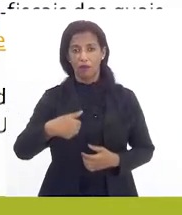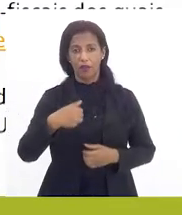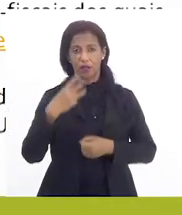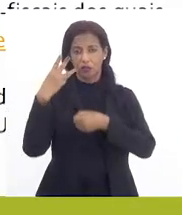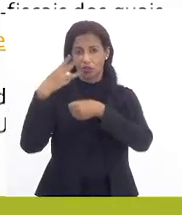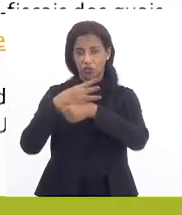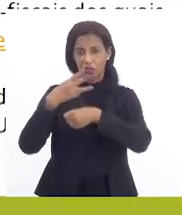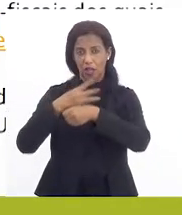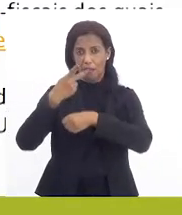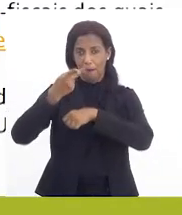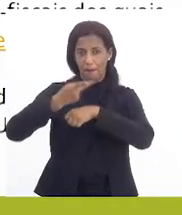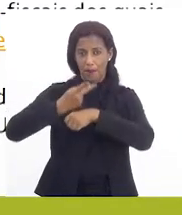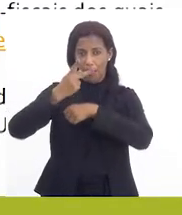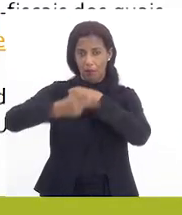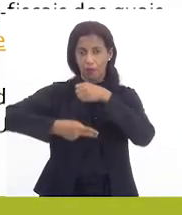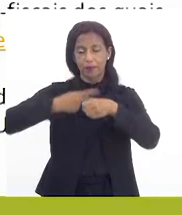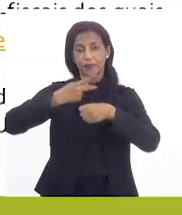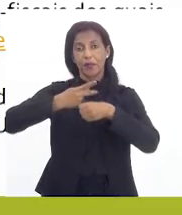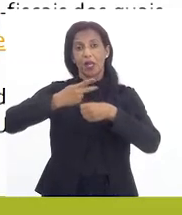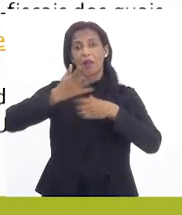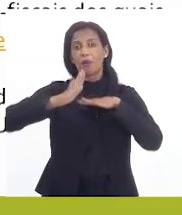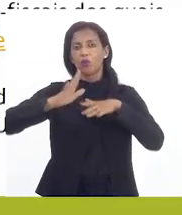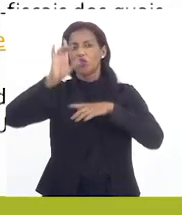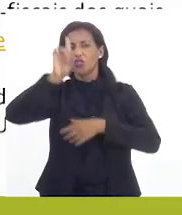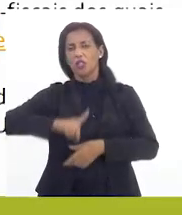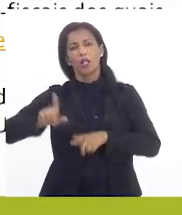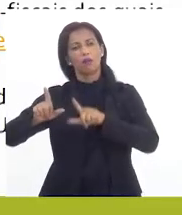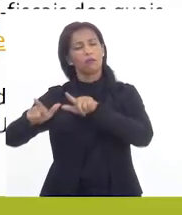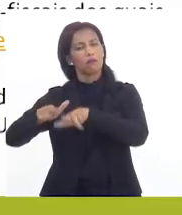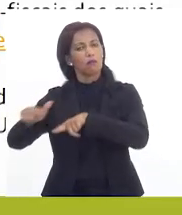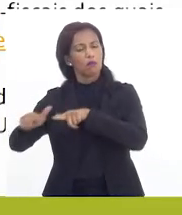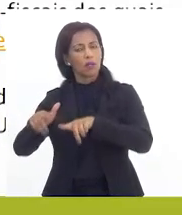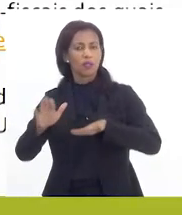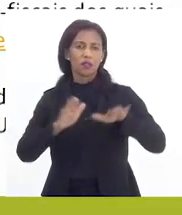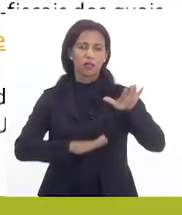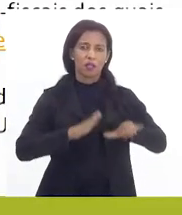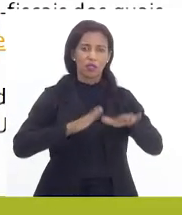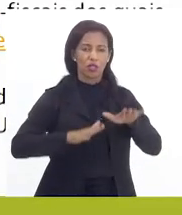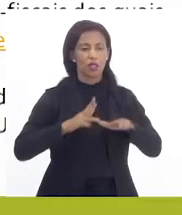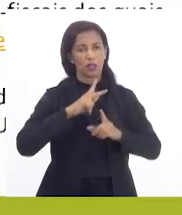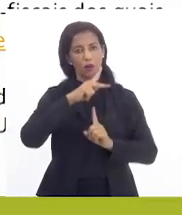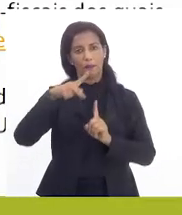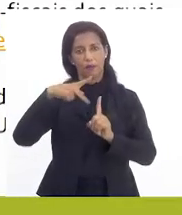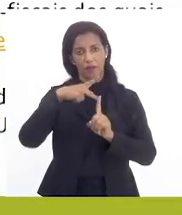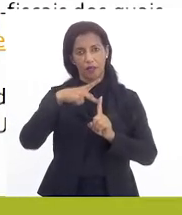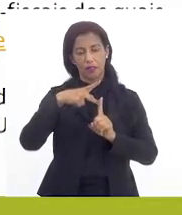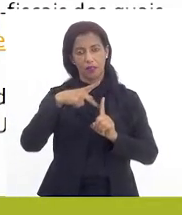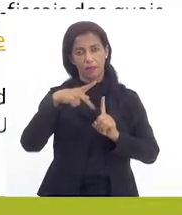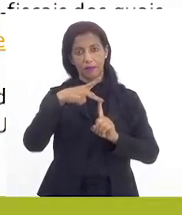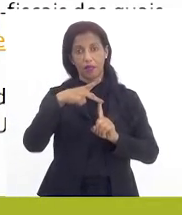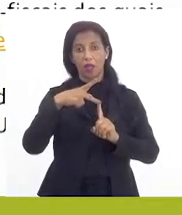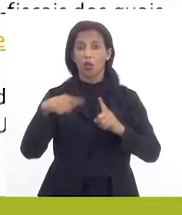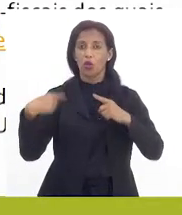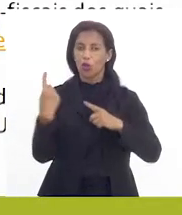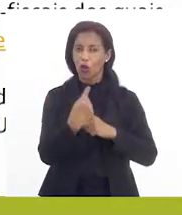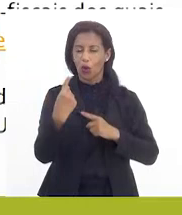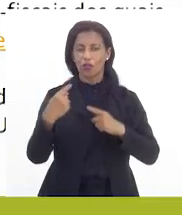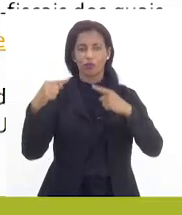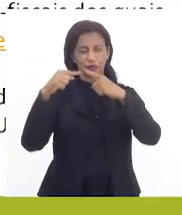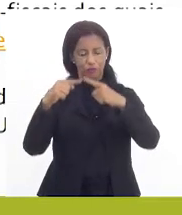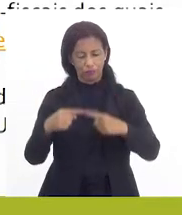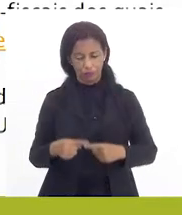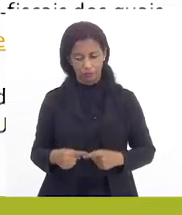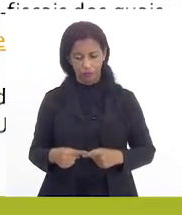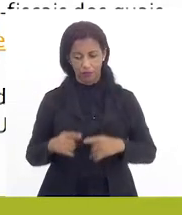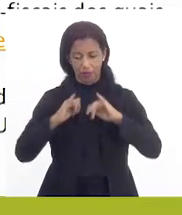triênios e das licenças fizer a redução dos direitos dos Servidores seja em relação à previdência nós concordamos que de